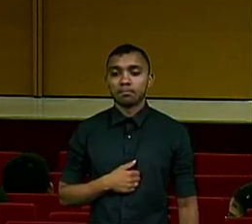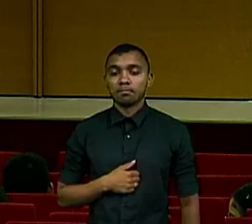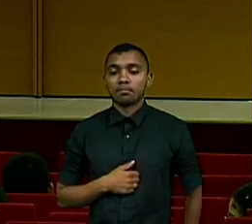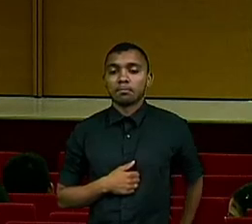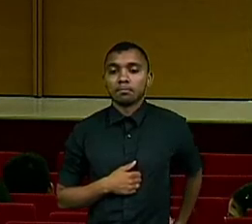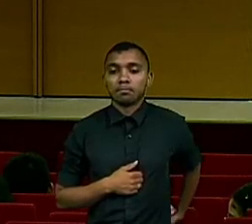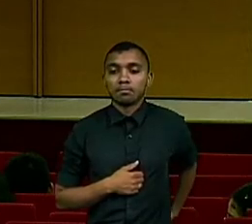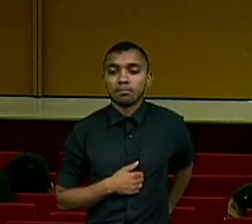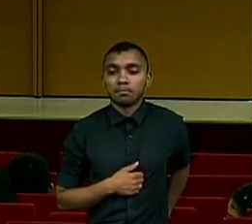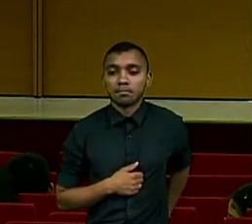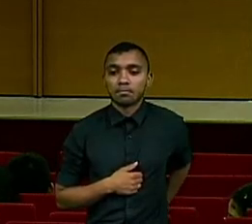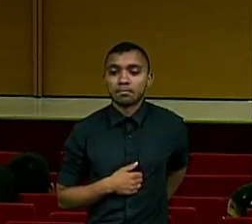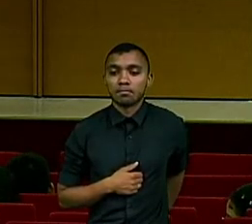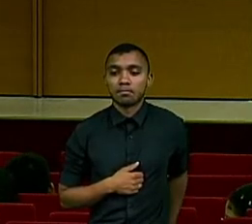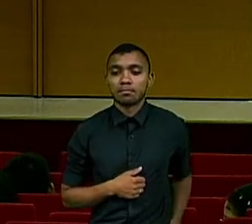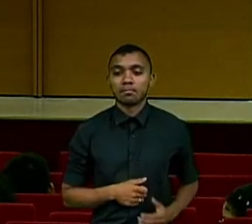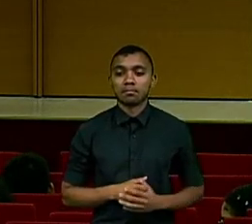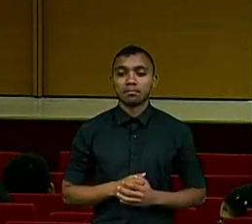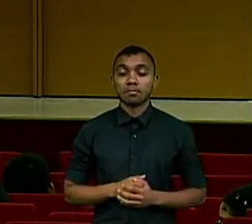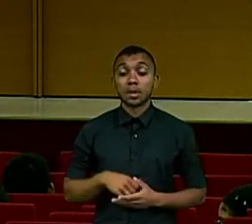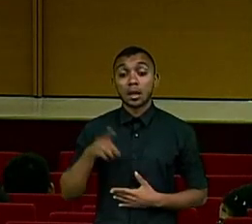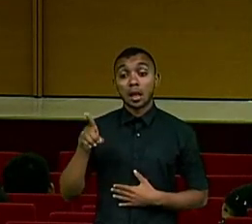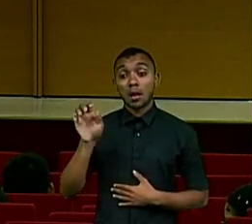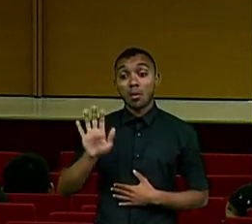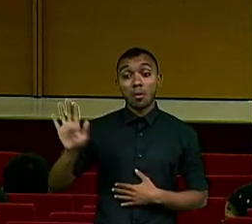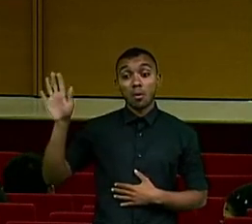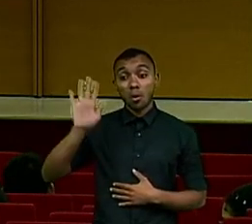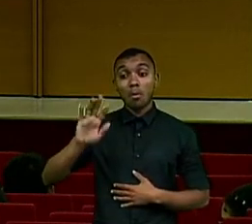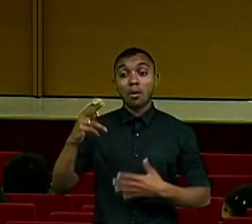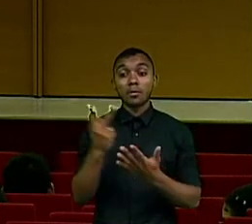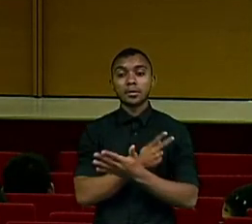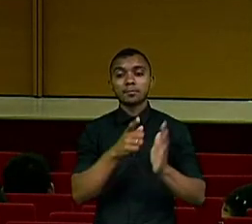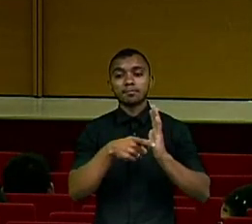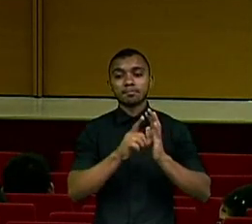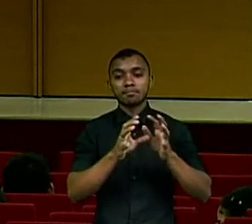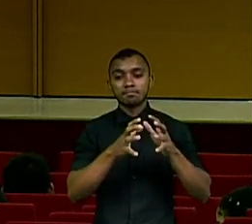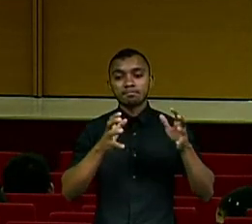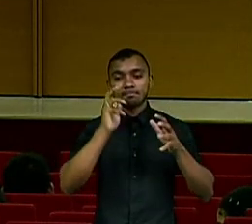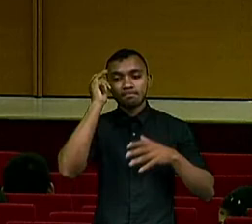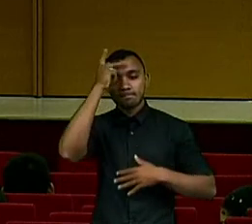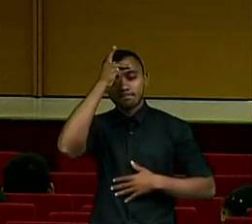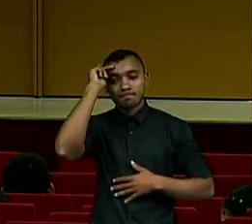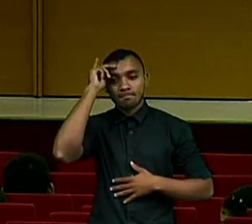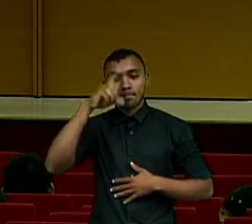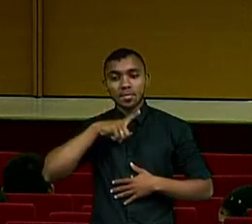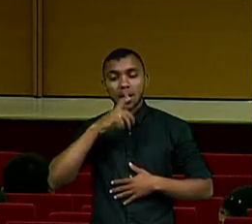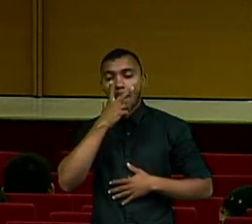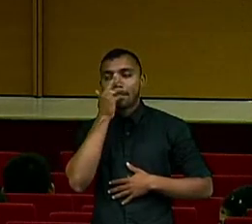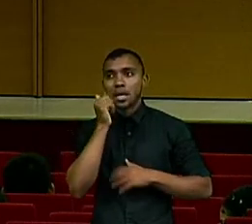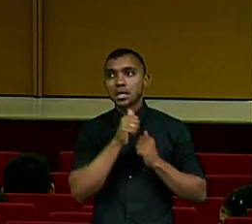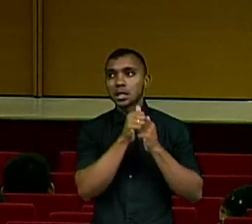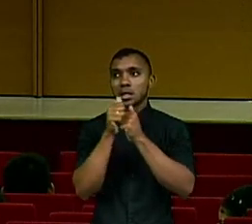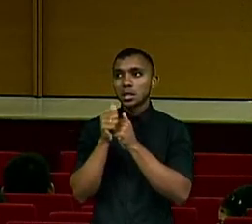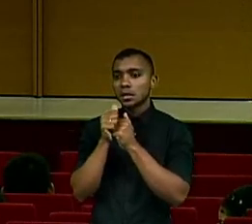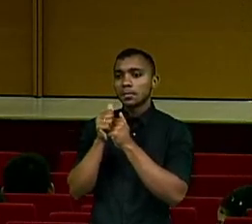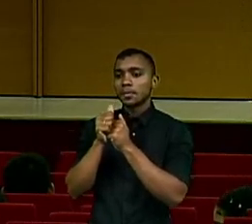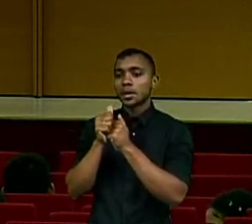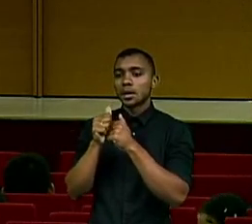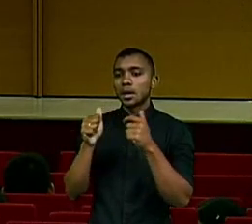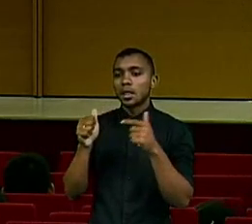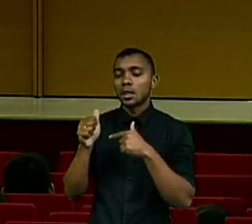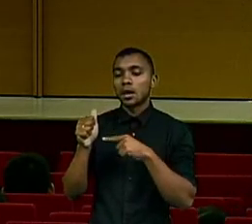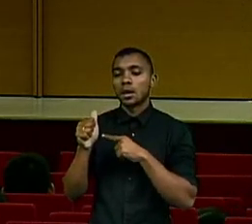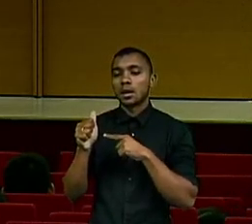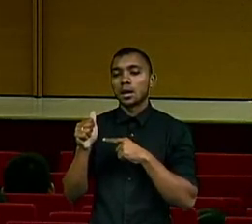no na Europa que o pessoal vai seguindo um pedaço de queijo um pedaço de queijo que vai caindo vai